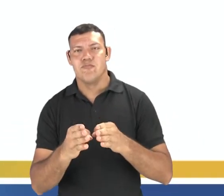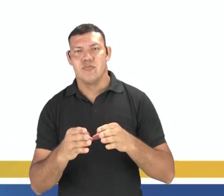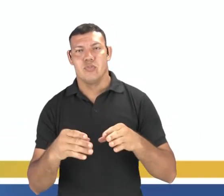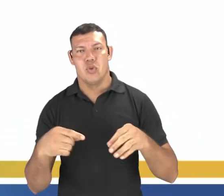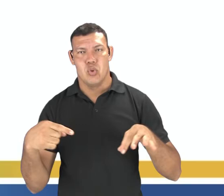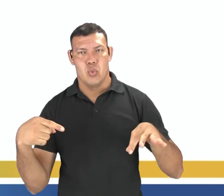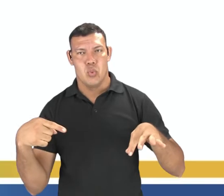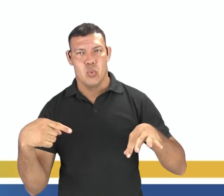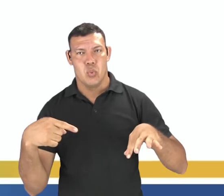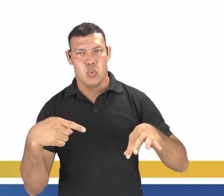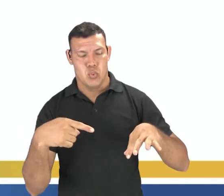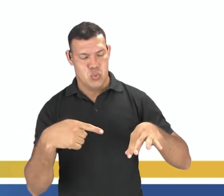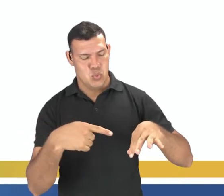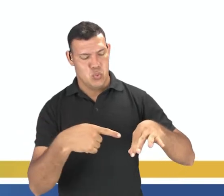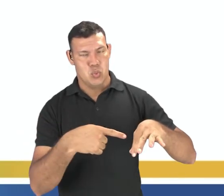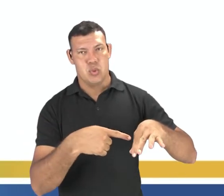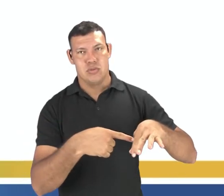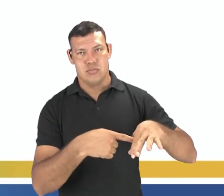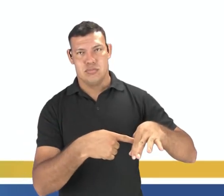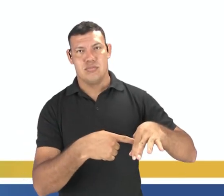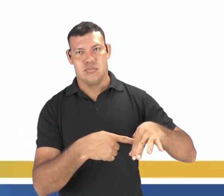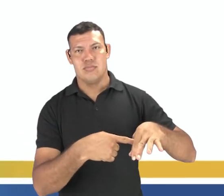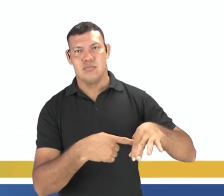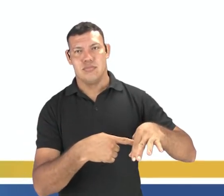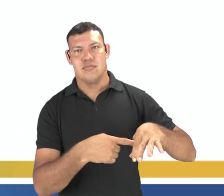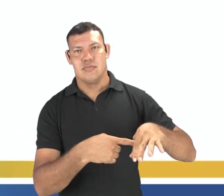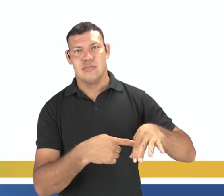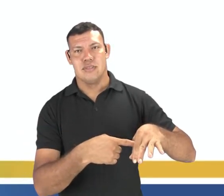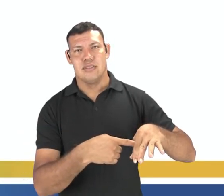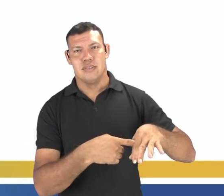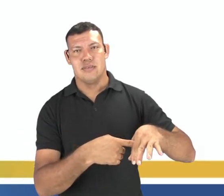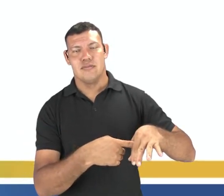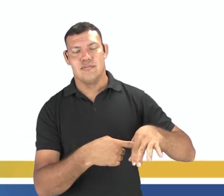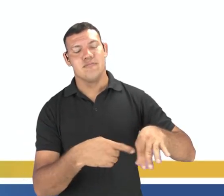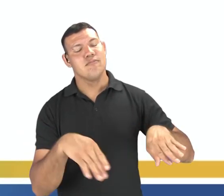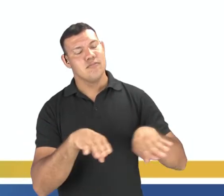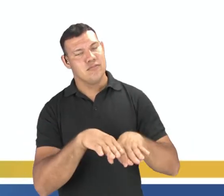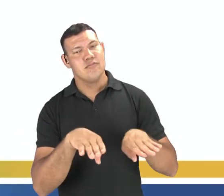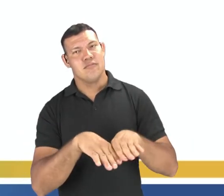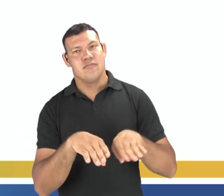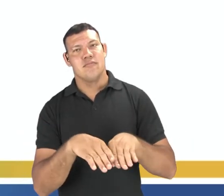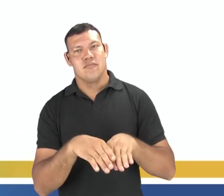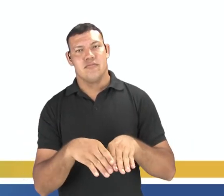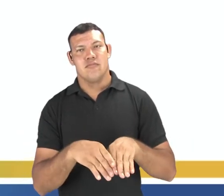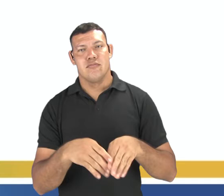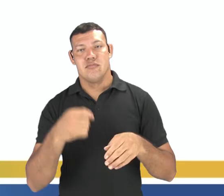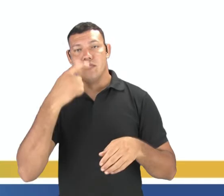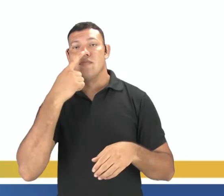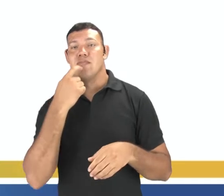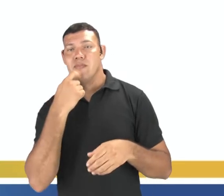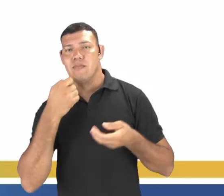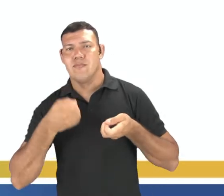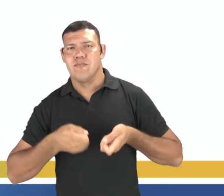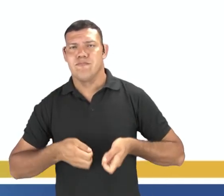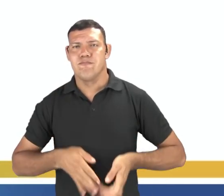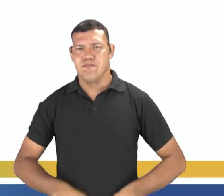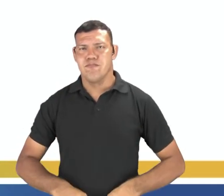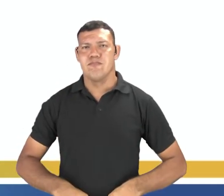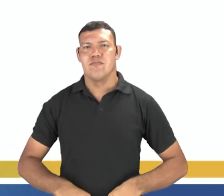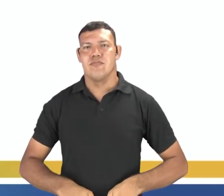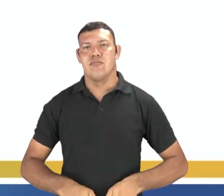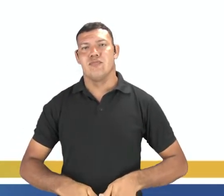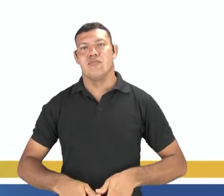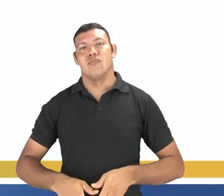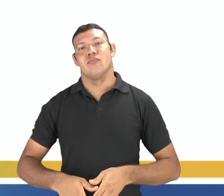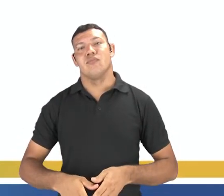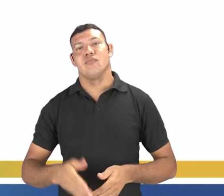pênis durante a relação sexual e serve de canal de saída, tanto para o fluxo menstrual quanto para o bebê no